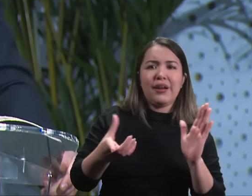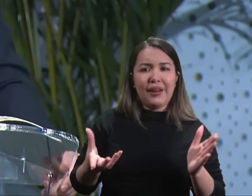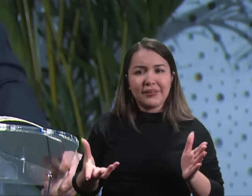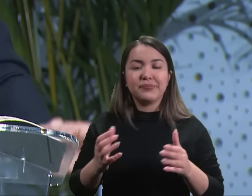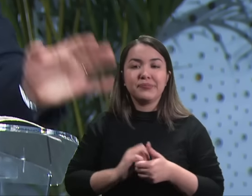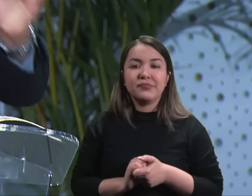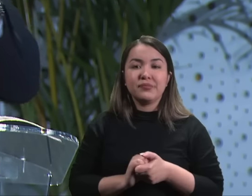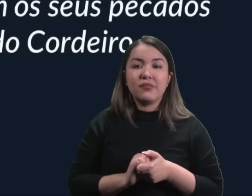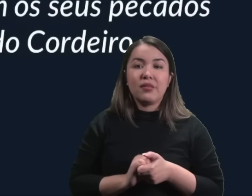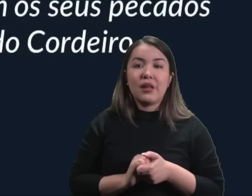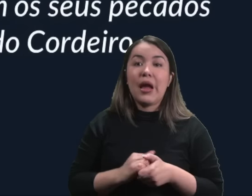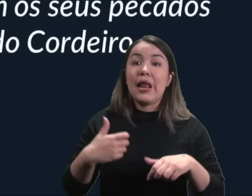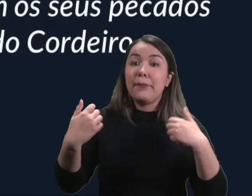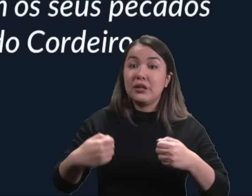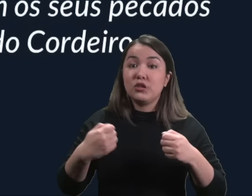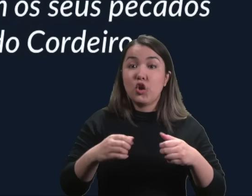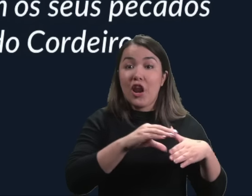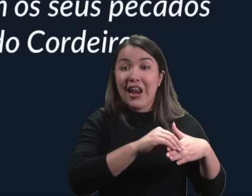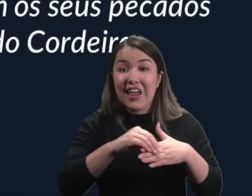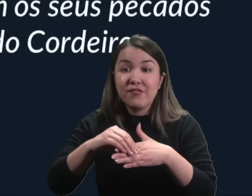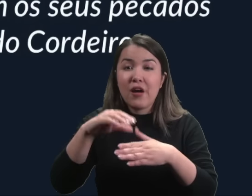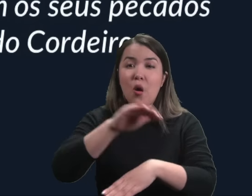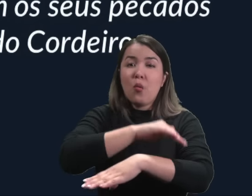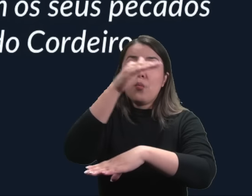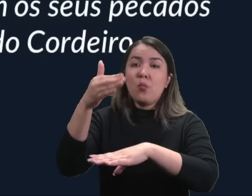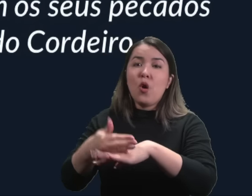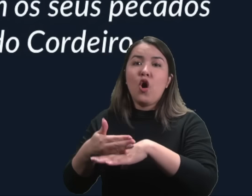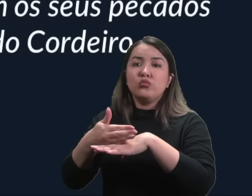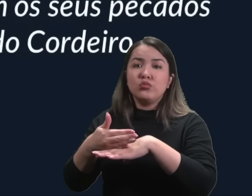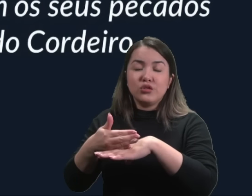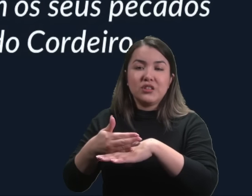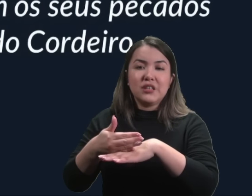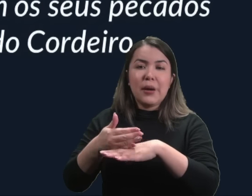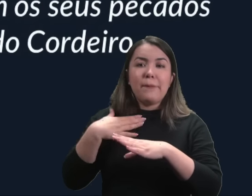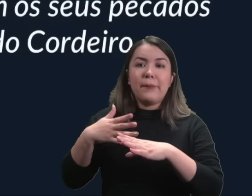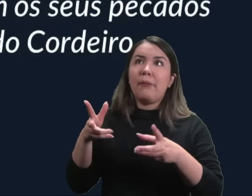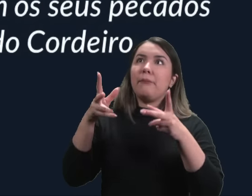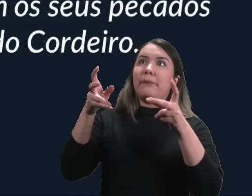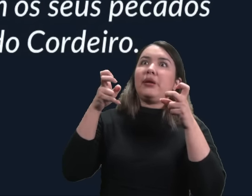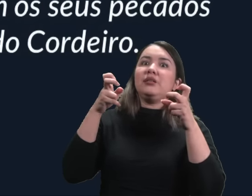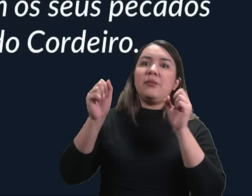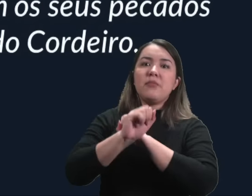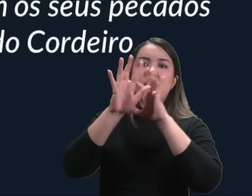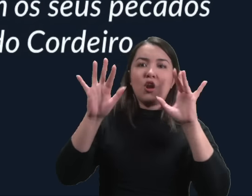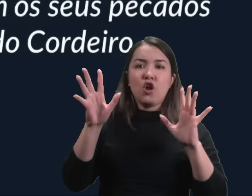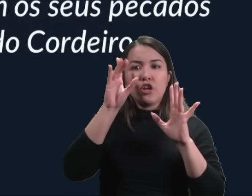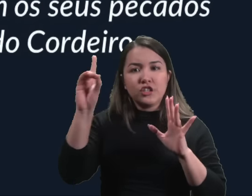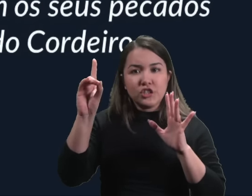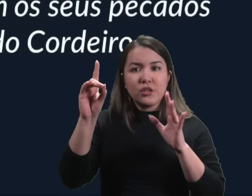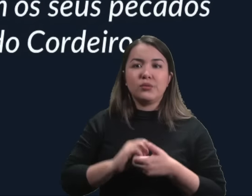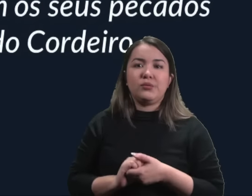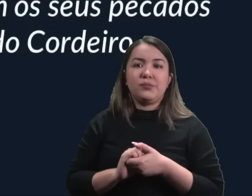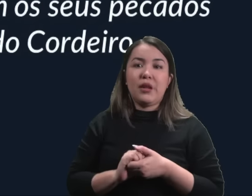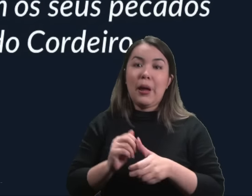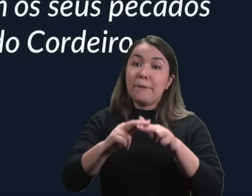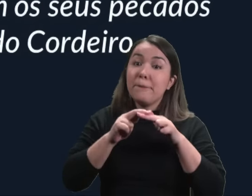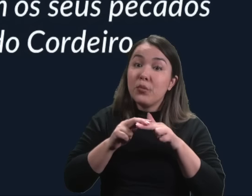lei uma visão da majestade e da Glória do caráter de Deus e então através da luz do